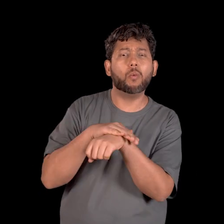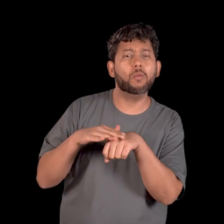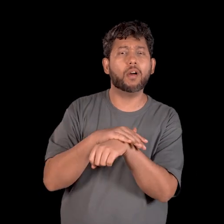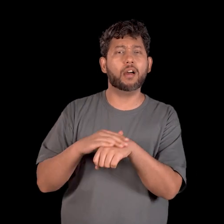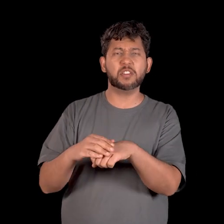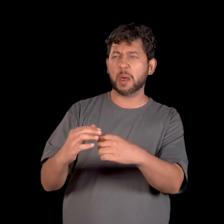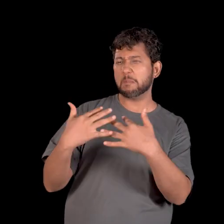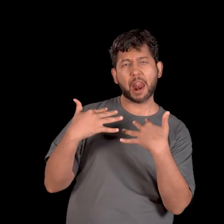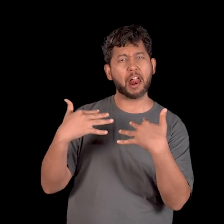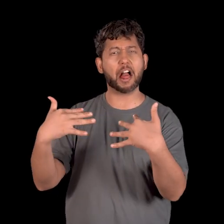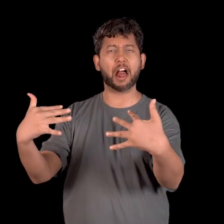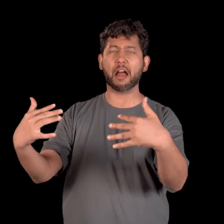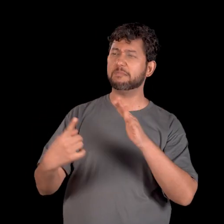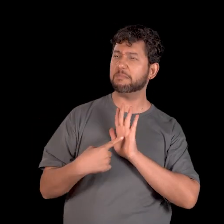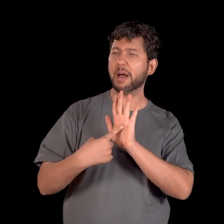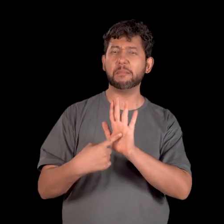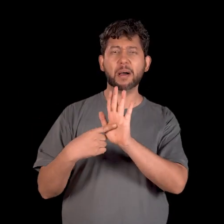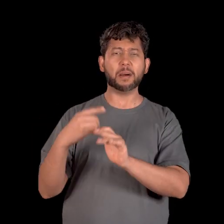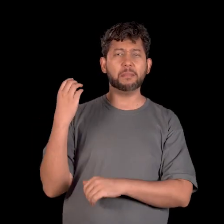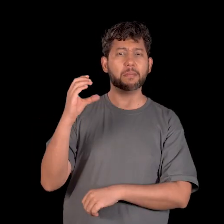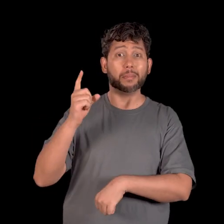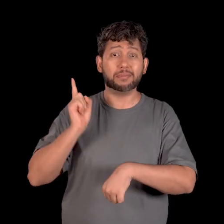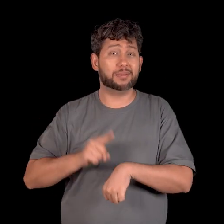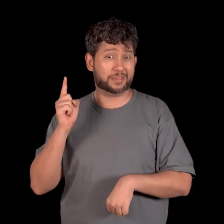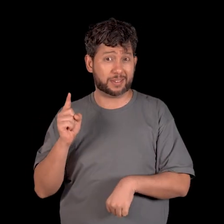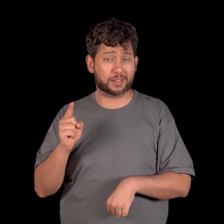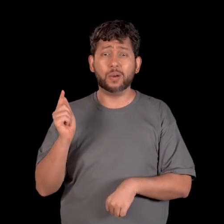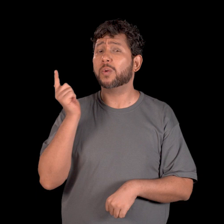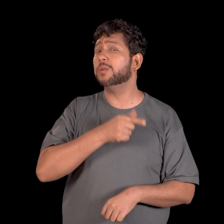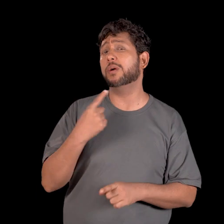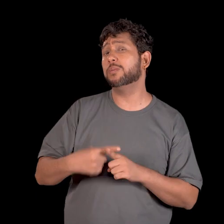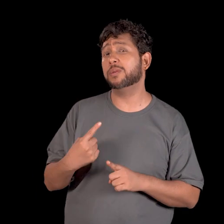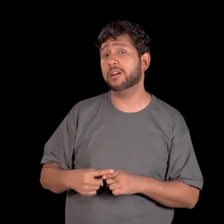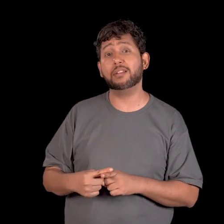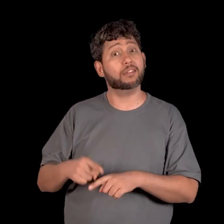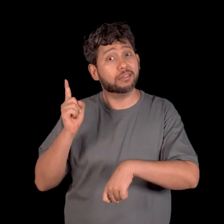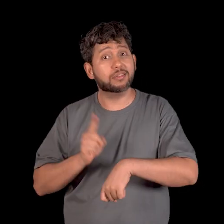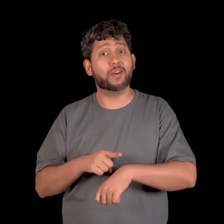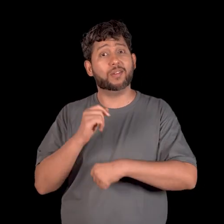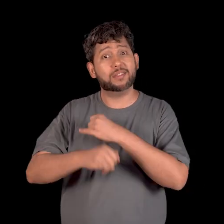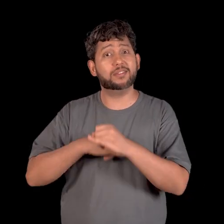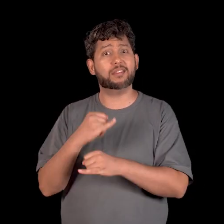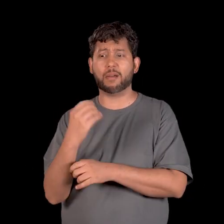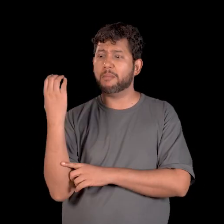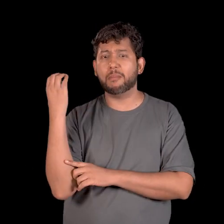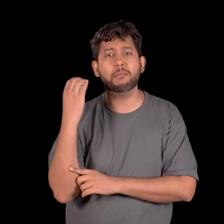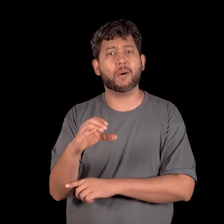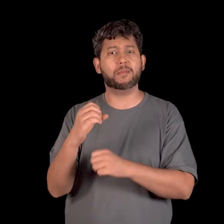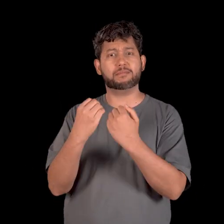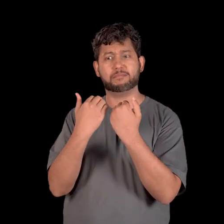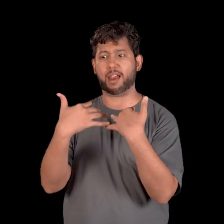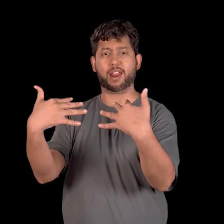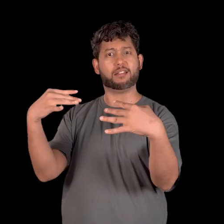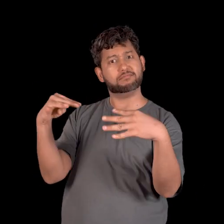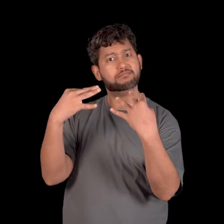consiste em modos de exposição, discussão e conversas com ampla magnitude e visibilidade praticamente instantânea, que só são possíveis